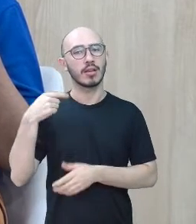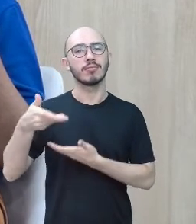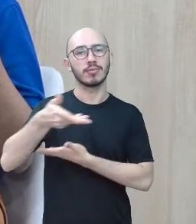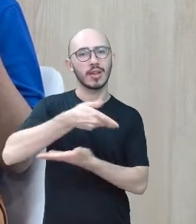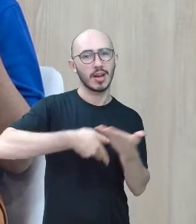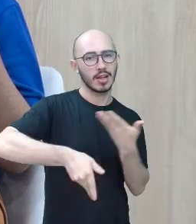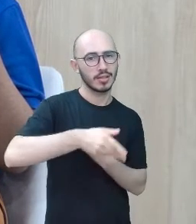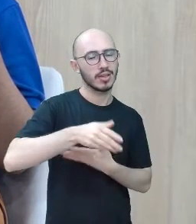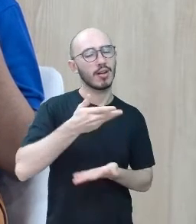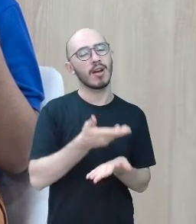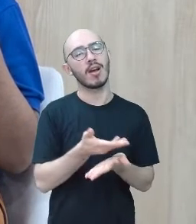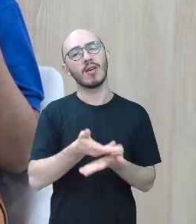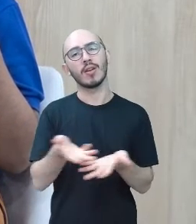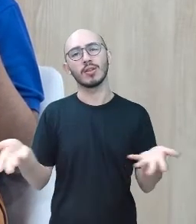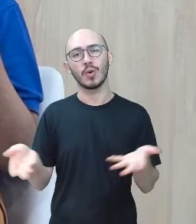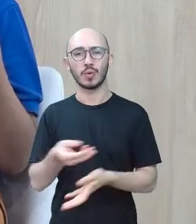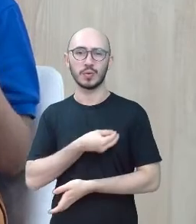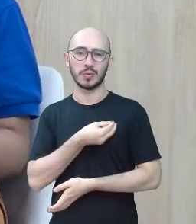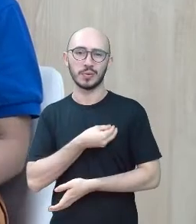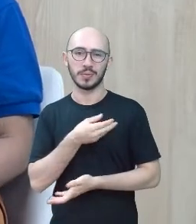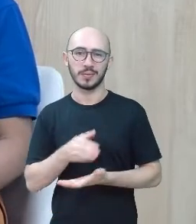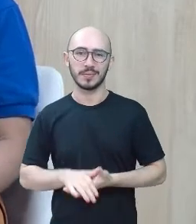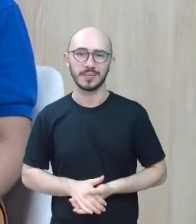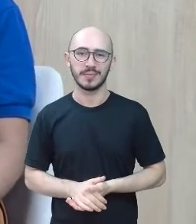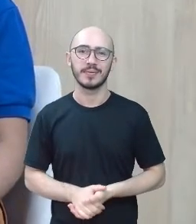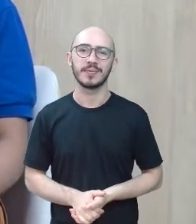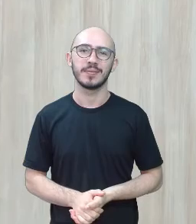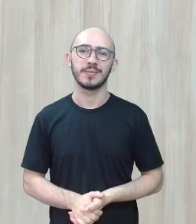entre vocês e a nossa aula ao vivo, tá certo?